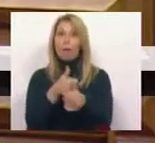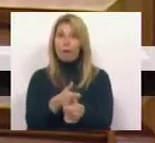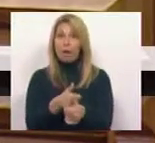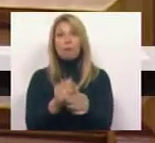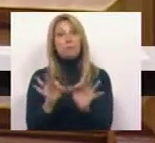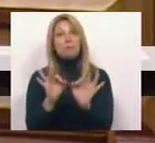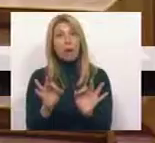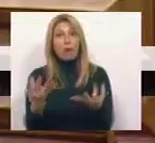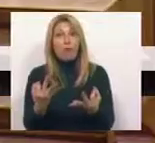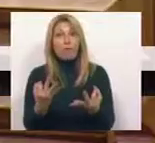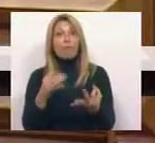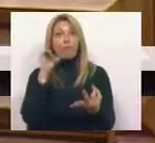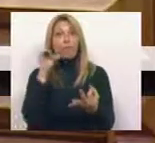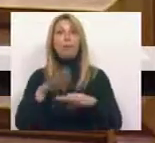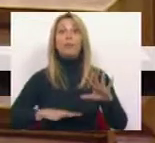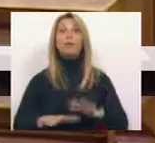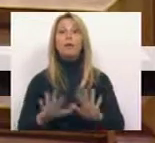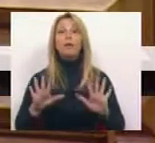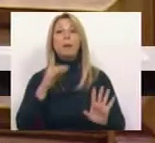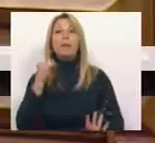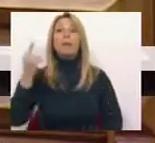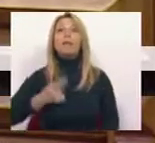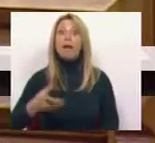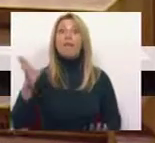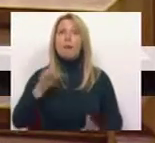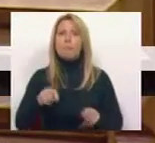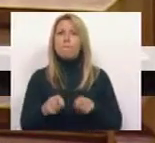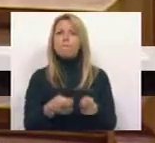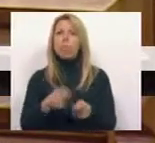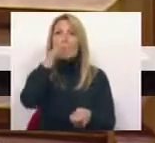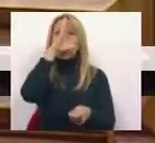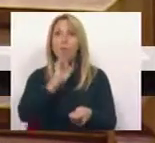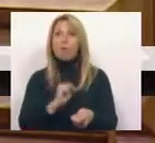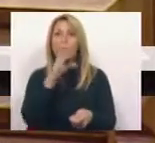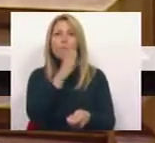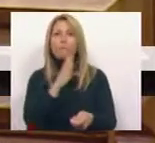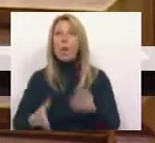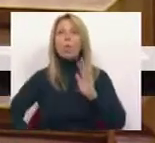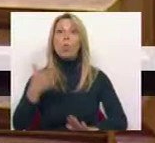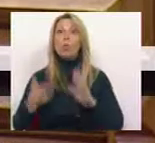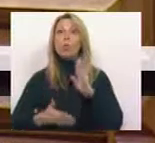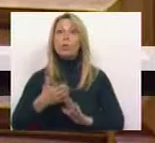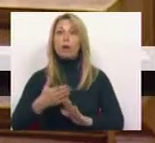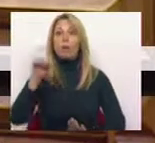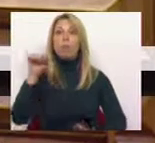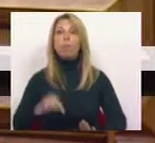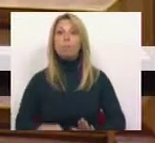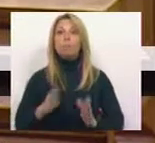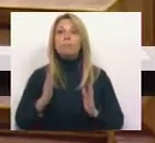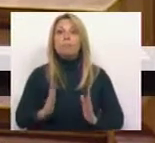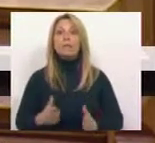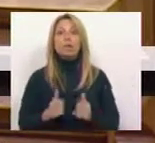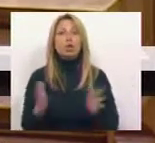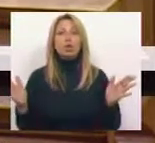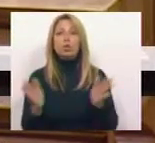neste momento, ir mais além e pressionar o Governo a agir urgentemente para que sejam tomadas todas as diligências